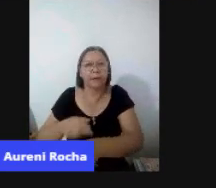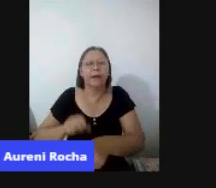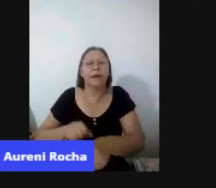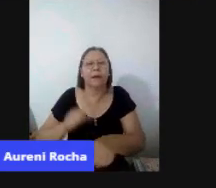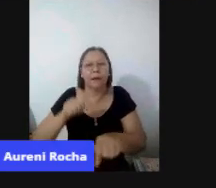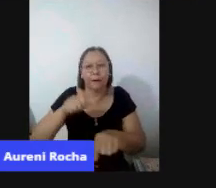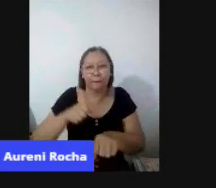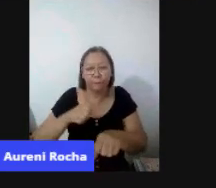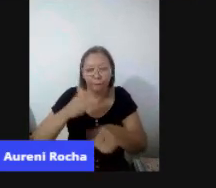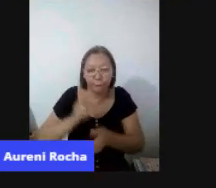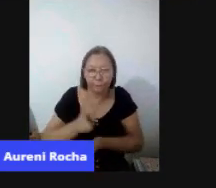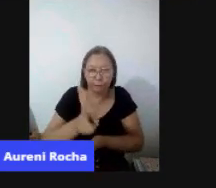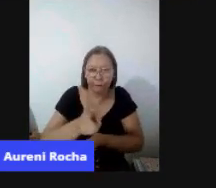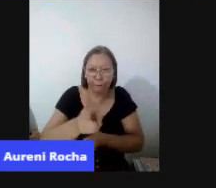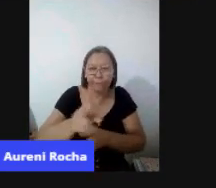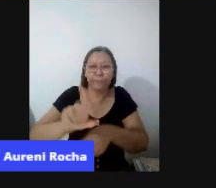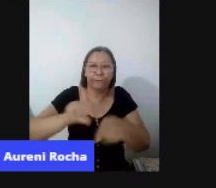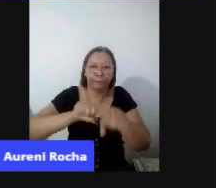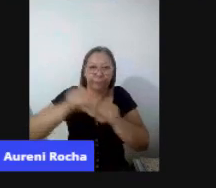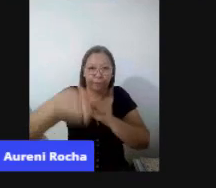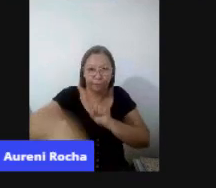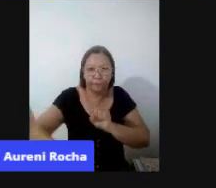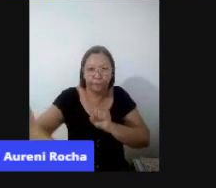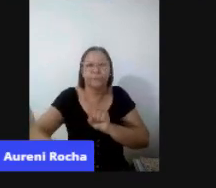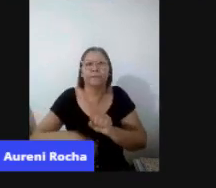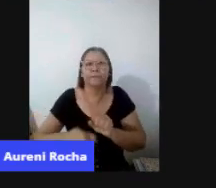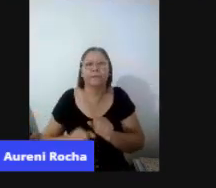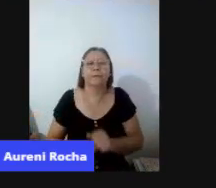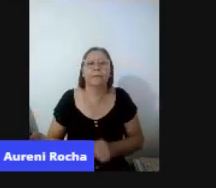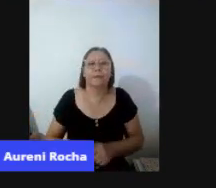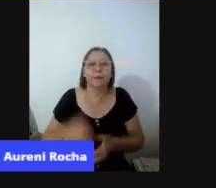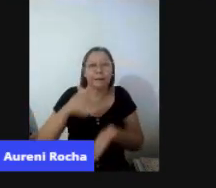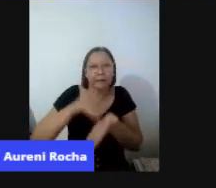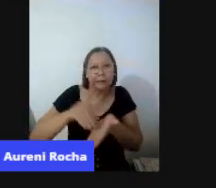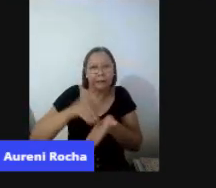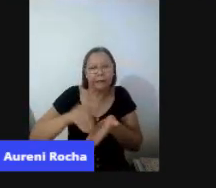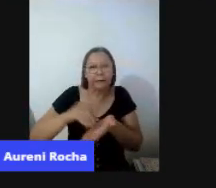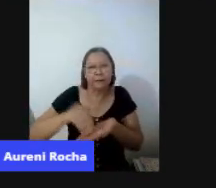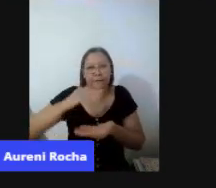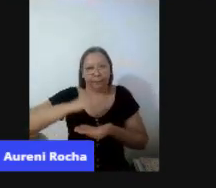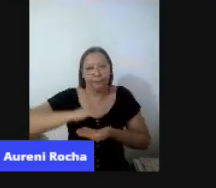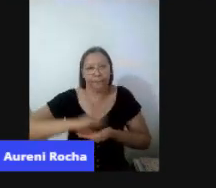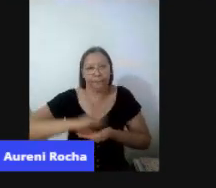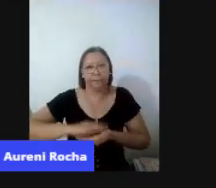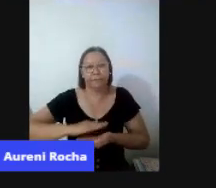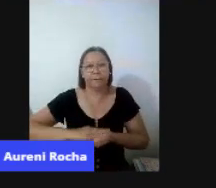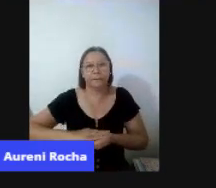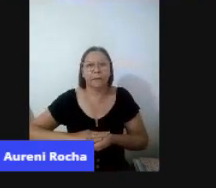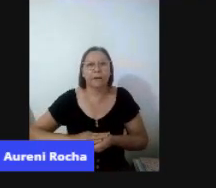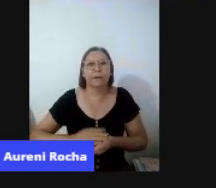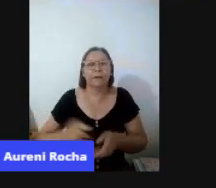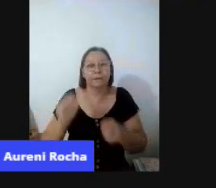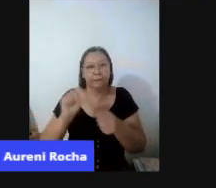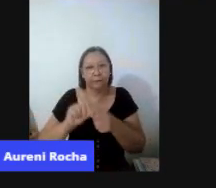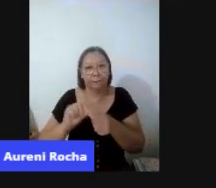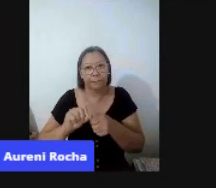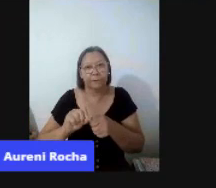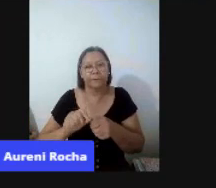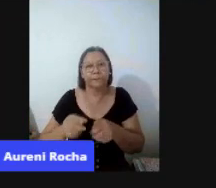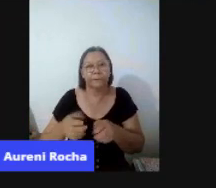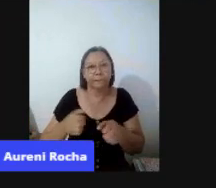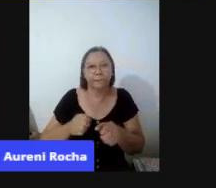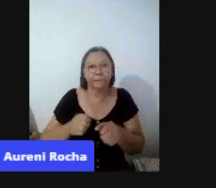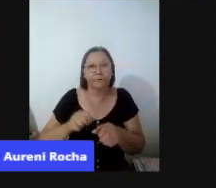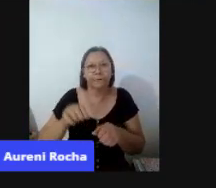de Educação de Campo Grande, MS. Está sendo executado pela Superintendência de Gestão de Políticas